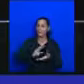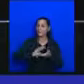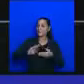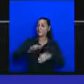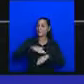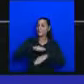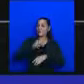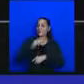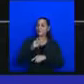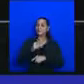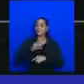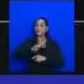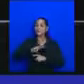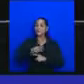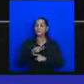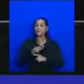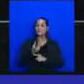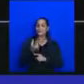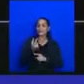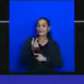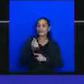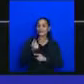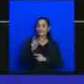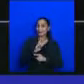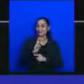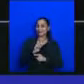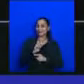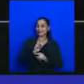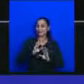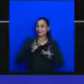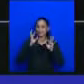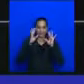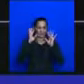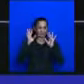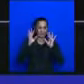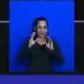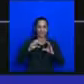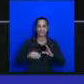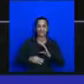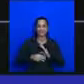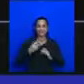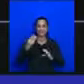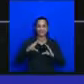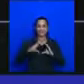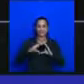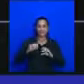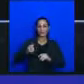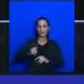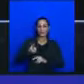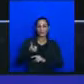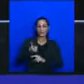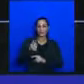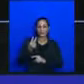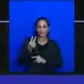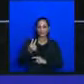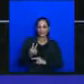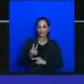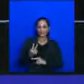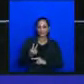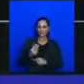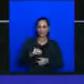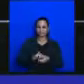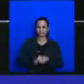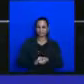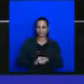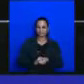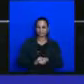Prêmio de mais de 12 milhões de reais. Já pensou? Terceiro número, 62.